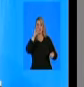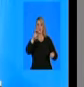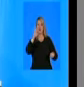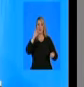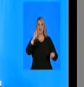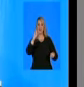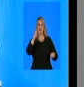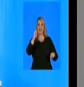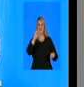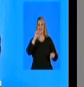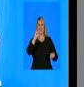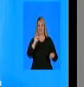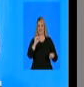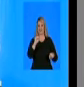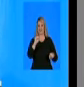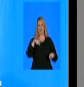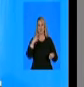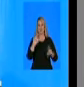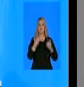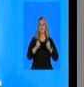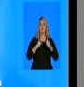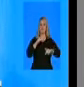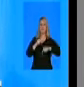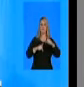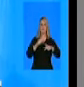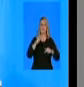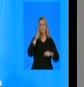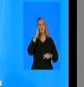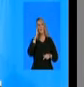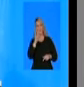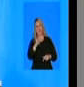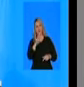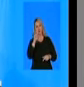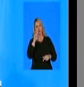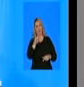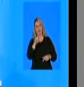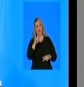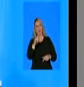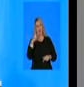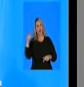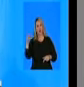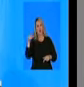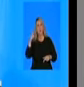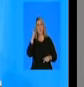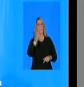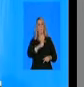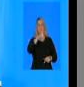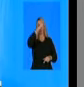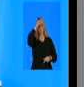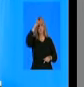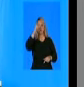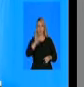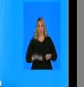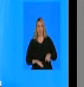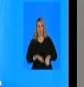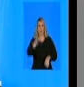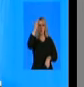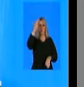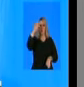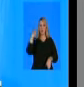o serviço, mais uma vez nós vimos os lobbies mandando na Prefeitura. Subiu o preço e mais.